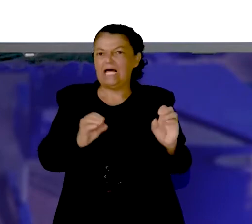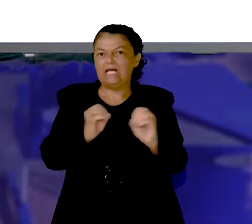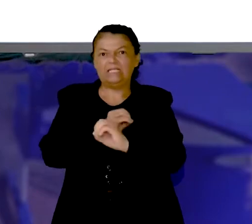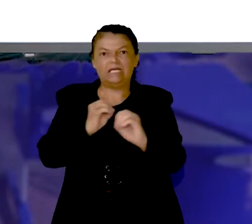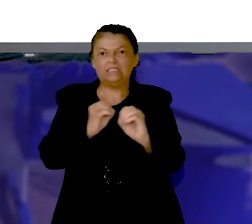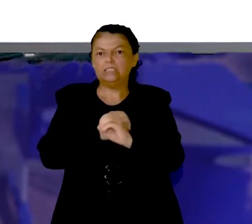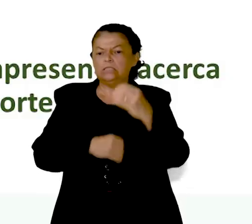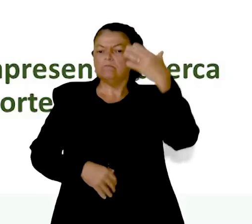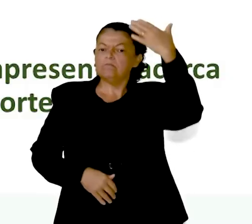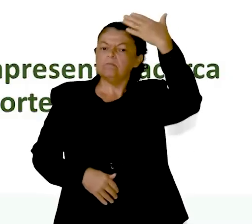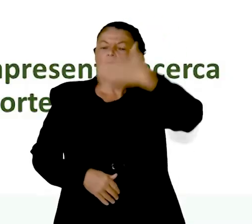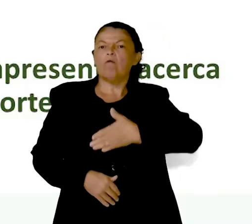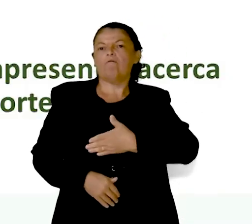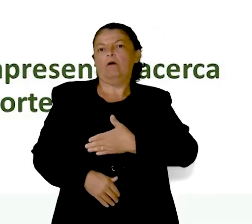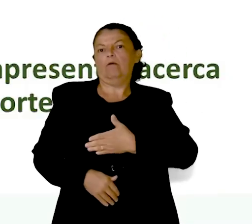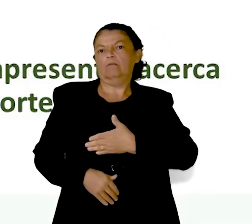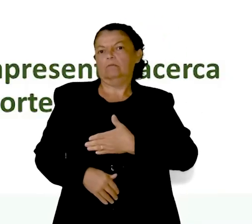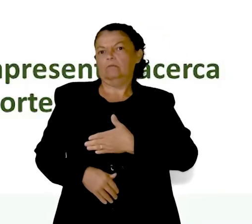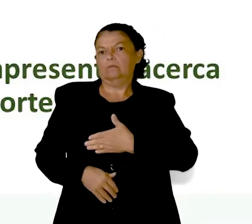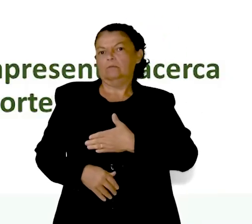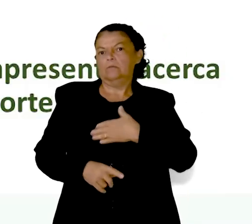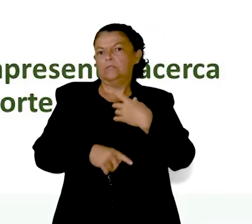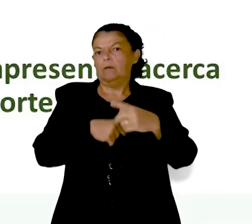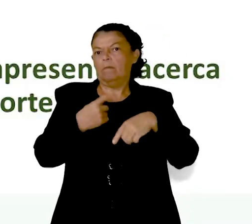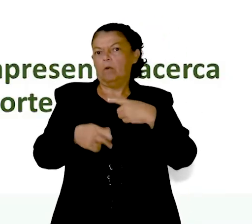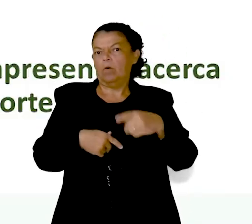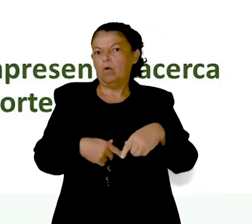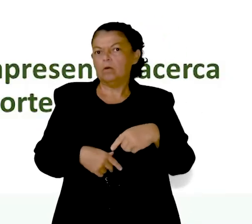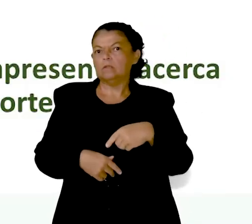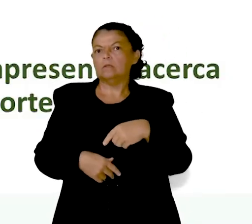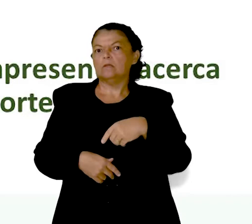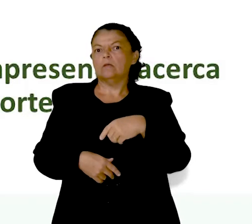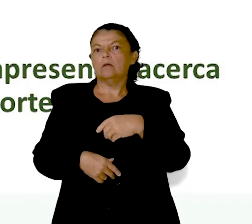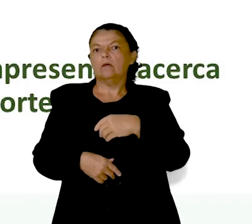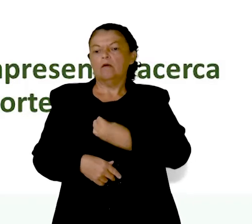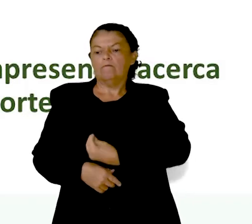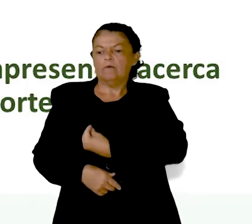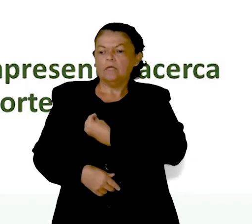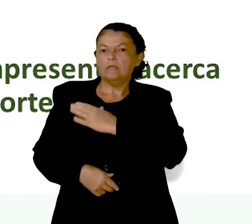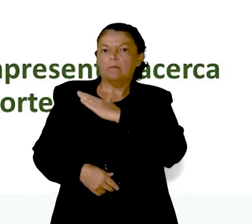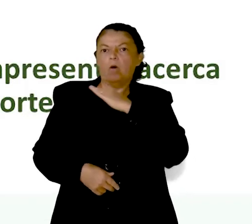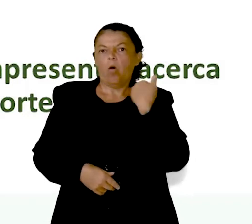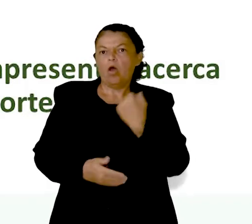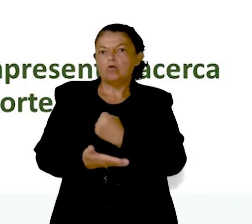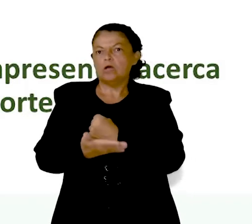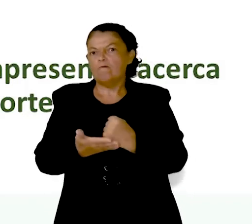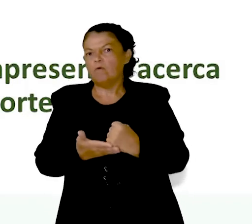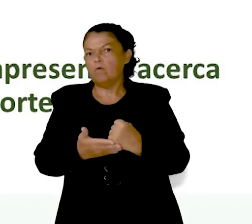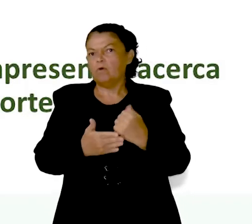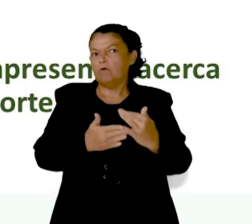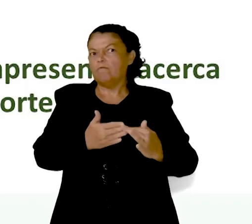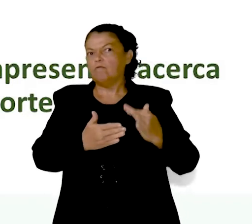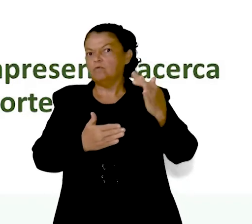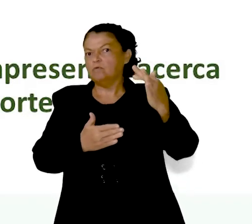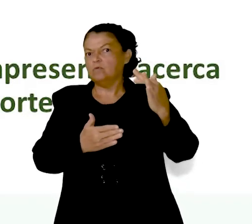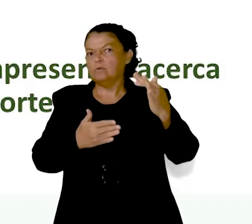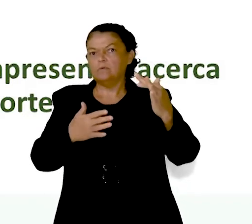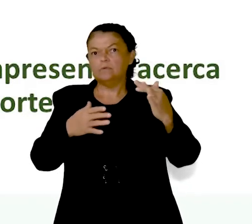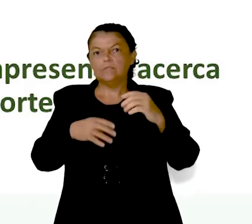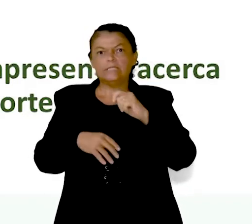tradições religiosas têm a nos apresentar acerca desse fenômeno da vida e